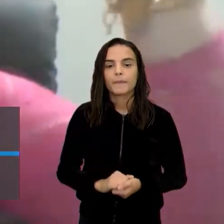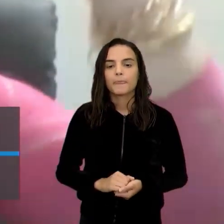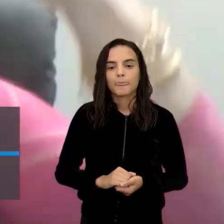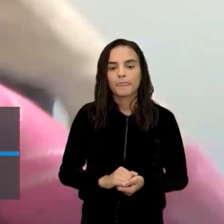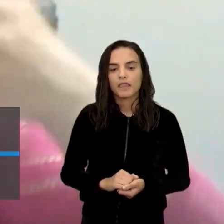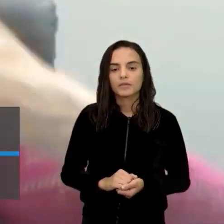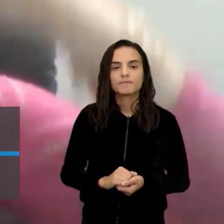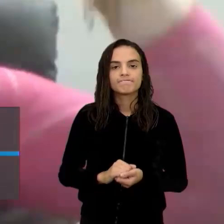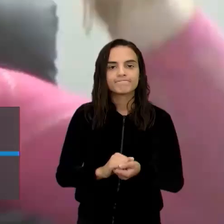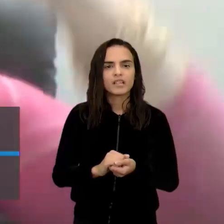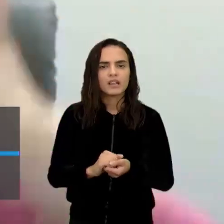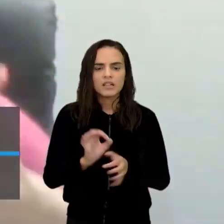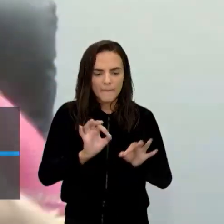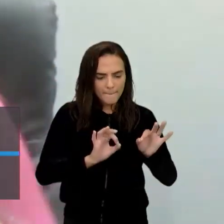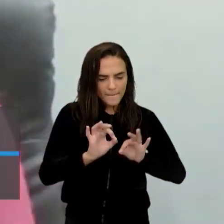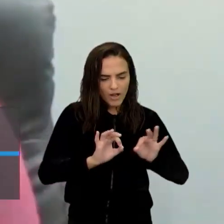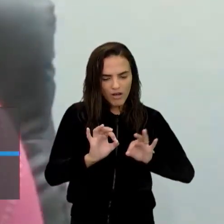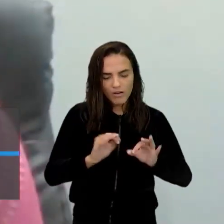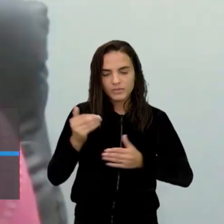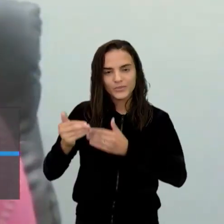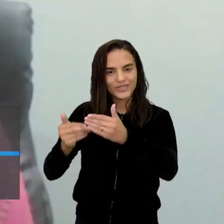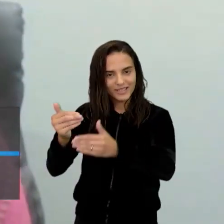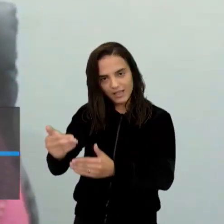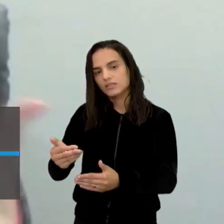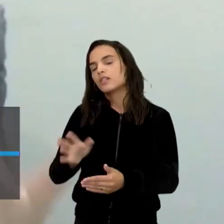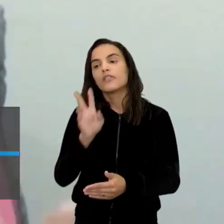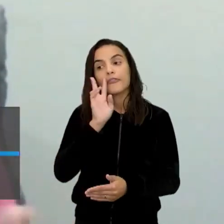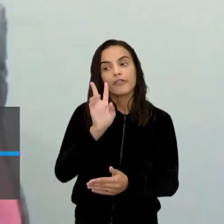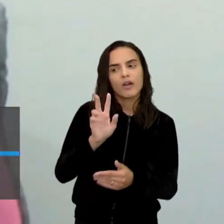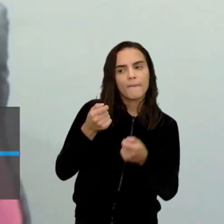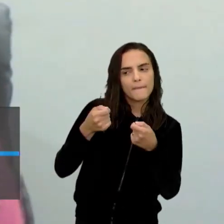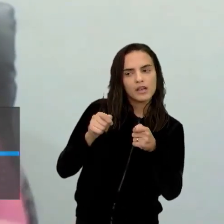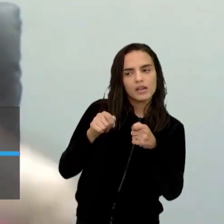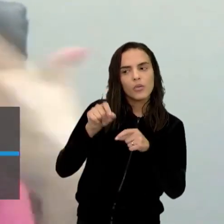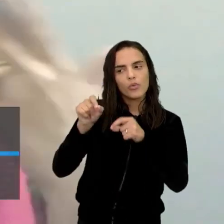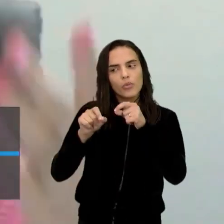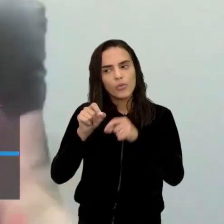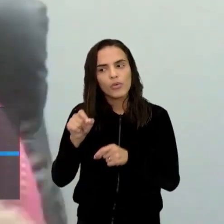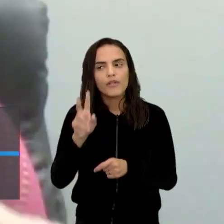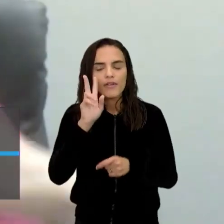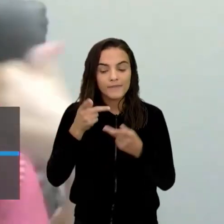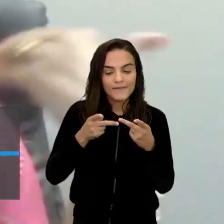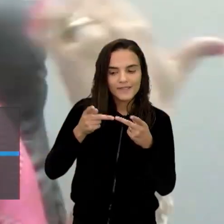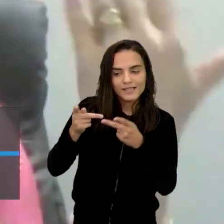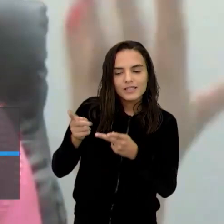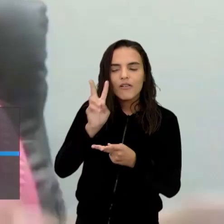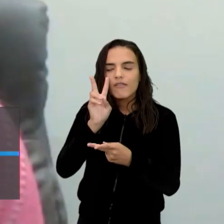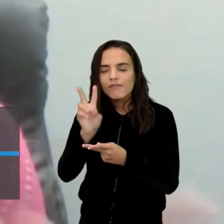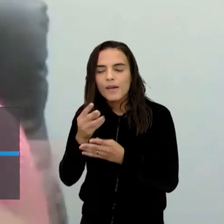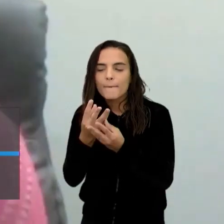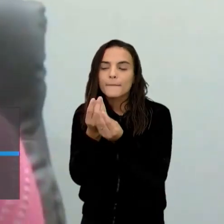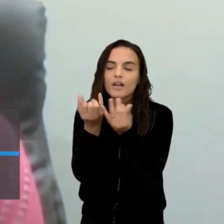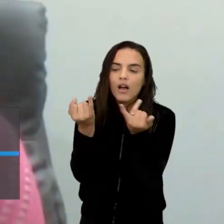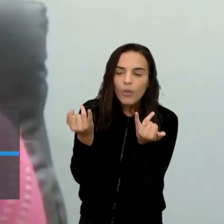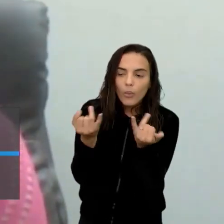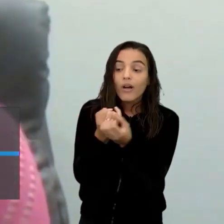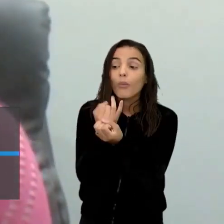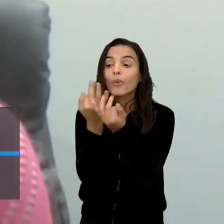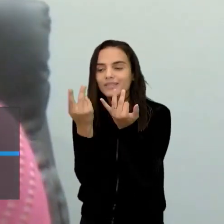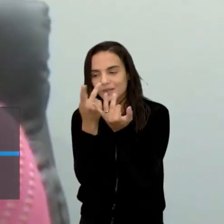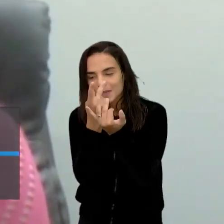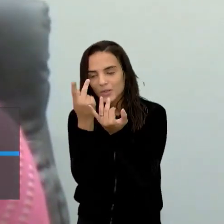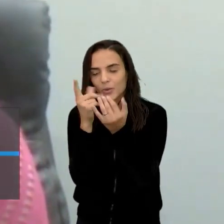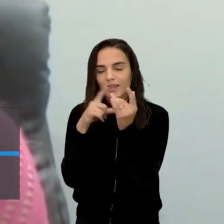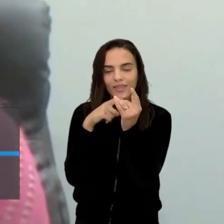eles montam todo um processo de uma demanda e nós vendo a necessidade, fazemos visita, vemos a demanda